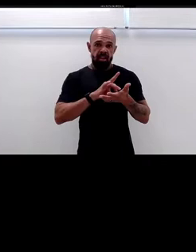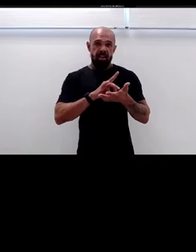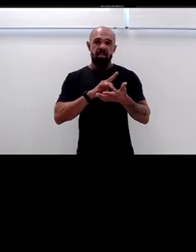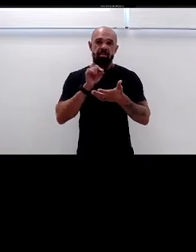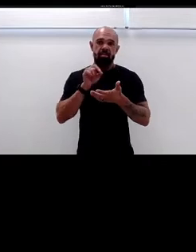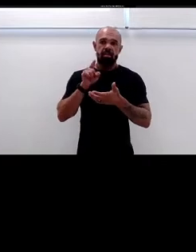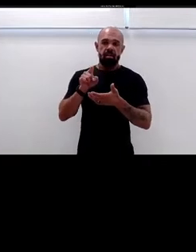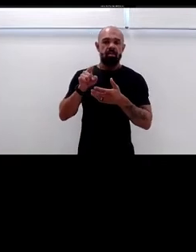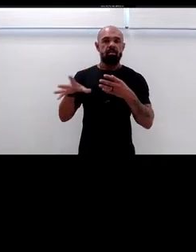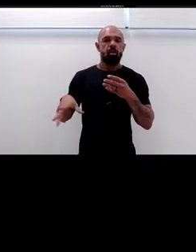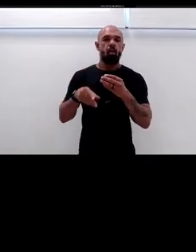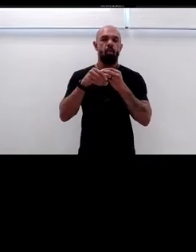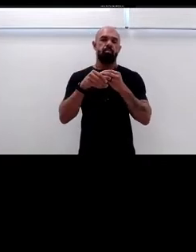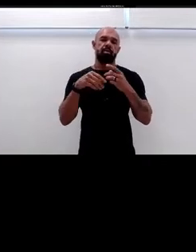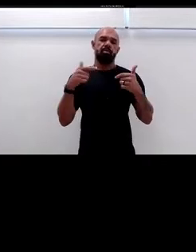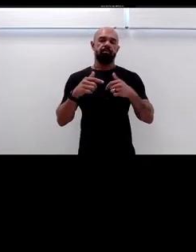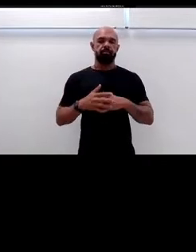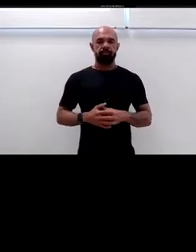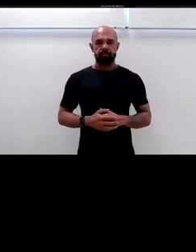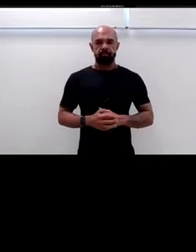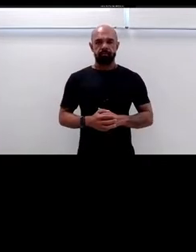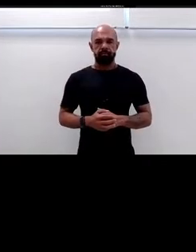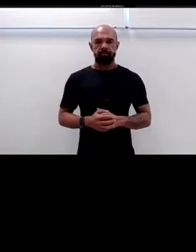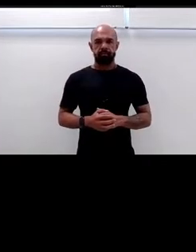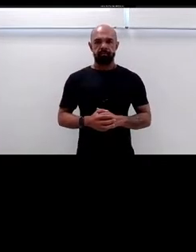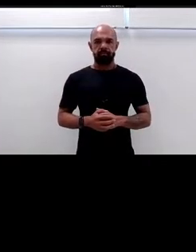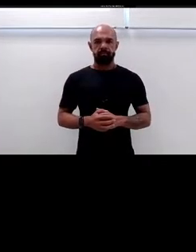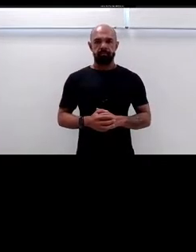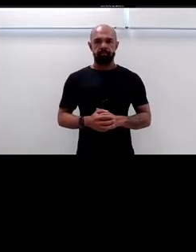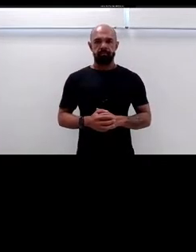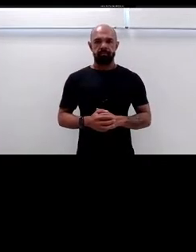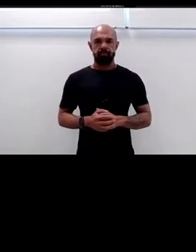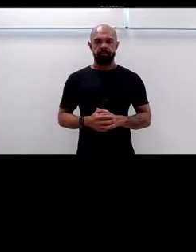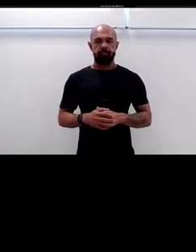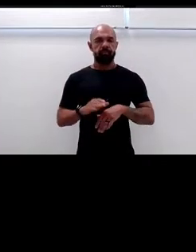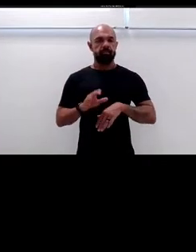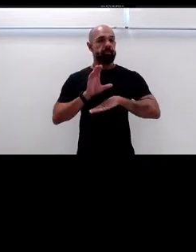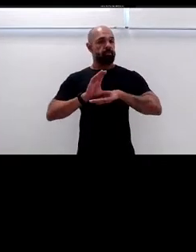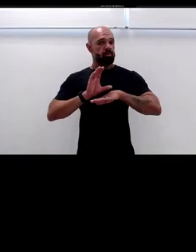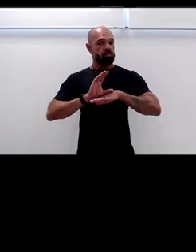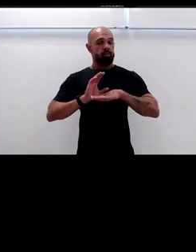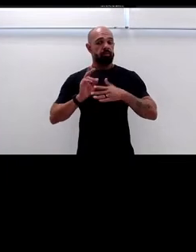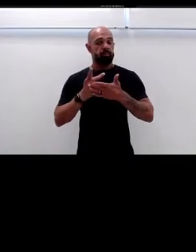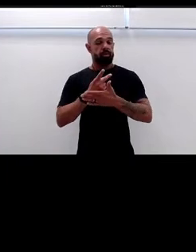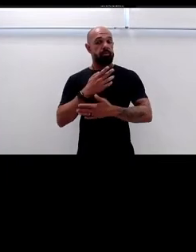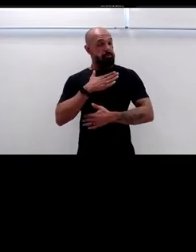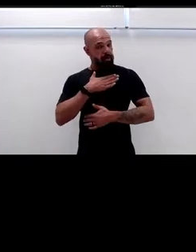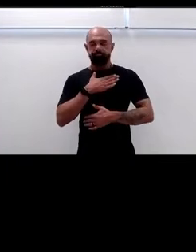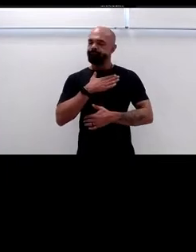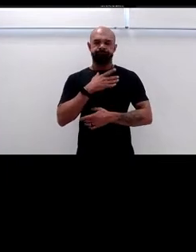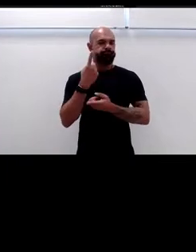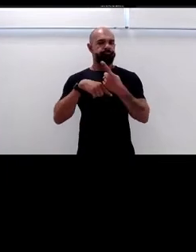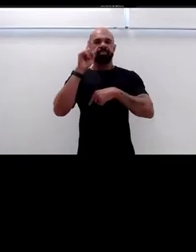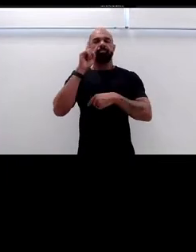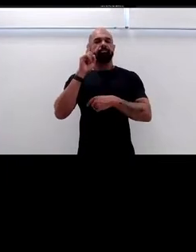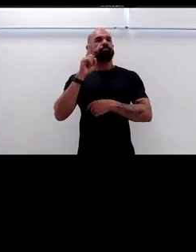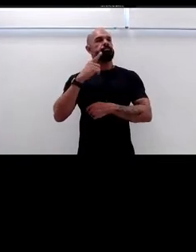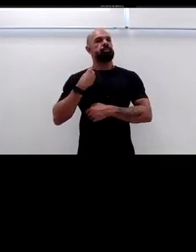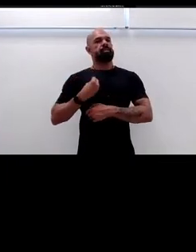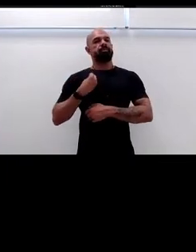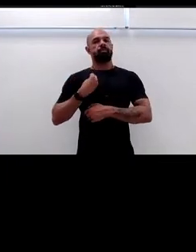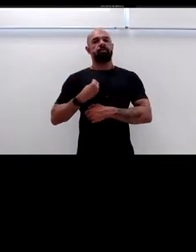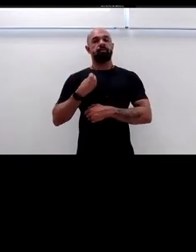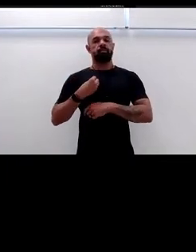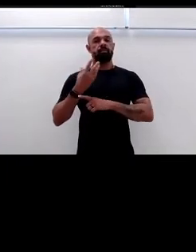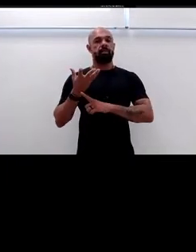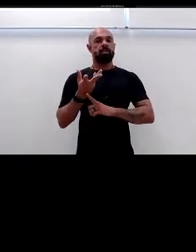trabalho. Esse curso ter acontecido, para mim, foi a maior vitória que eu tive na minha vida como artista,